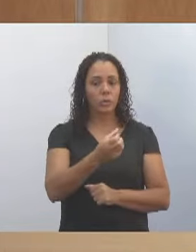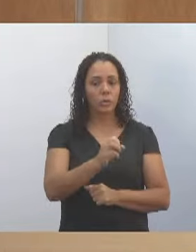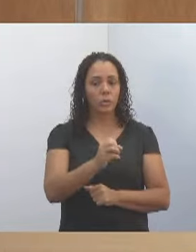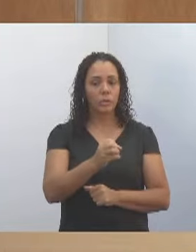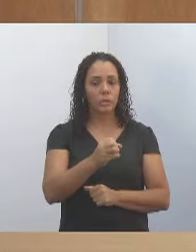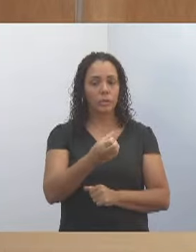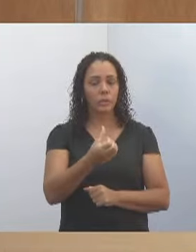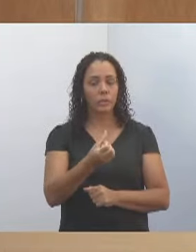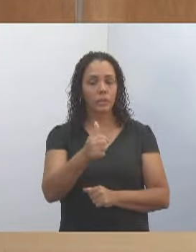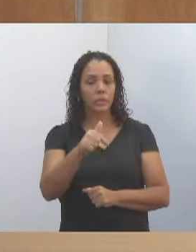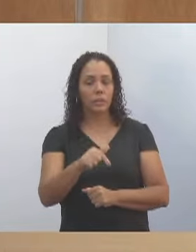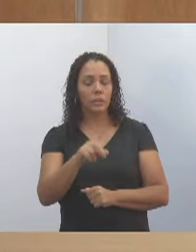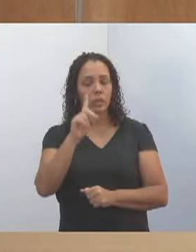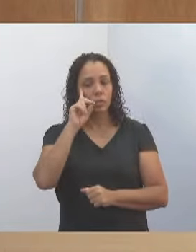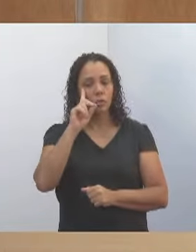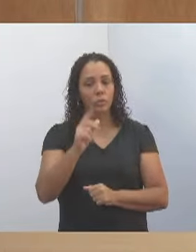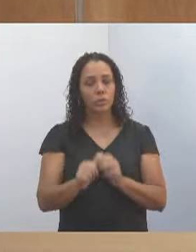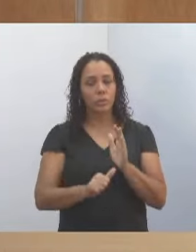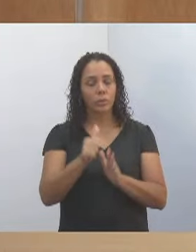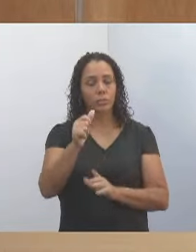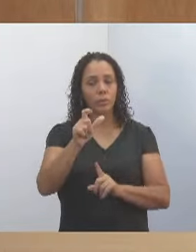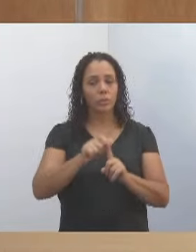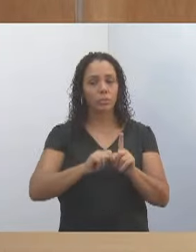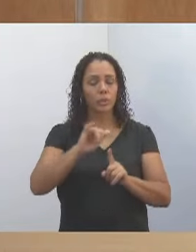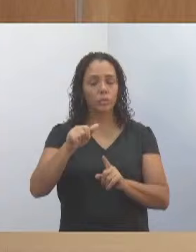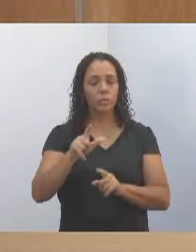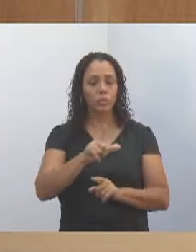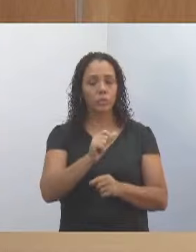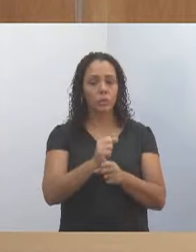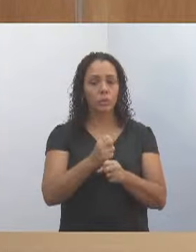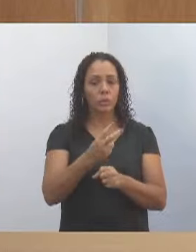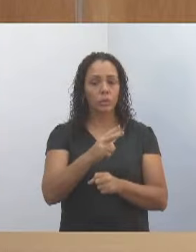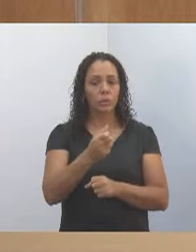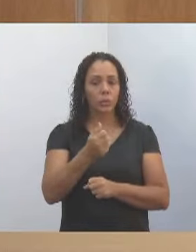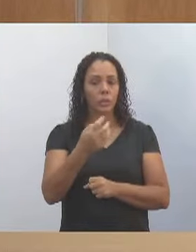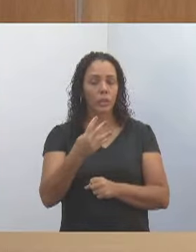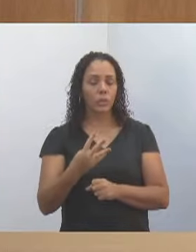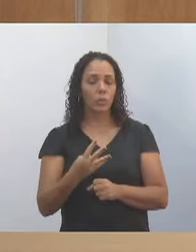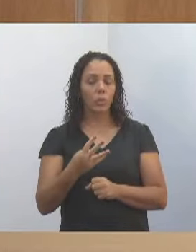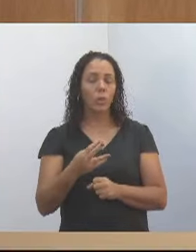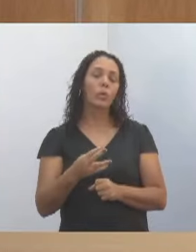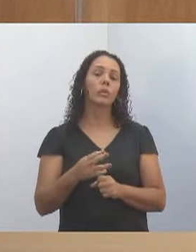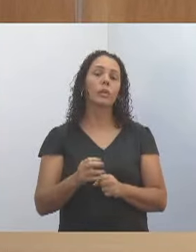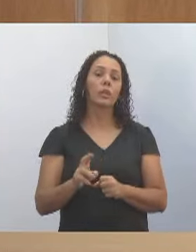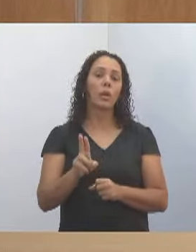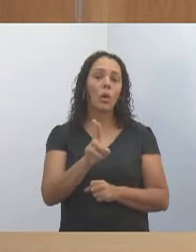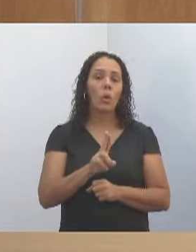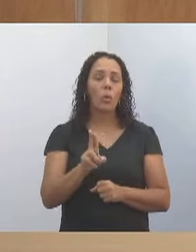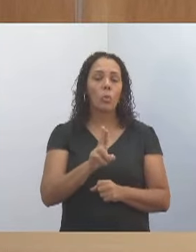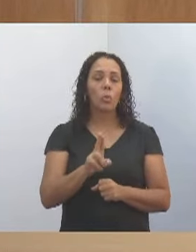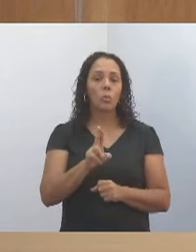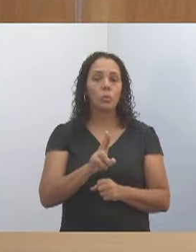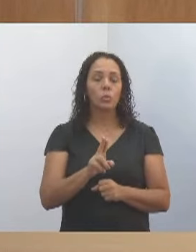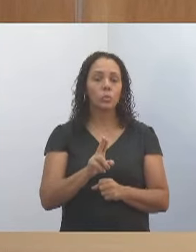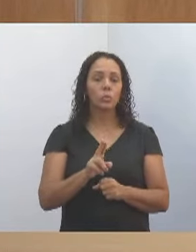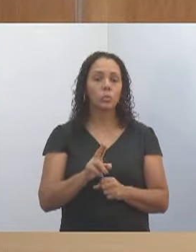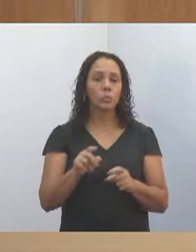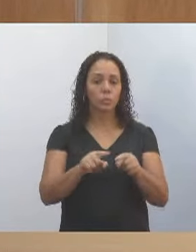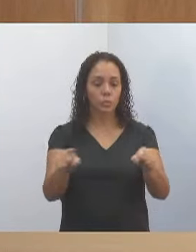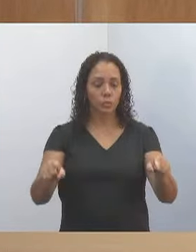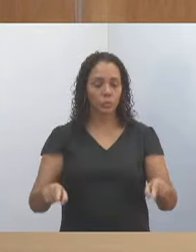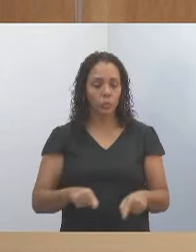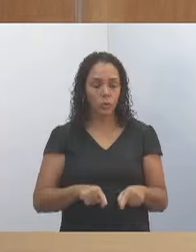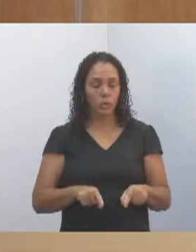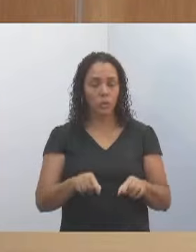5.867, de 1º de julho de 2014, que dispõe sobre uso, ocupação e urbanização do solo do